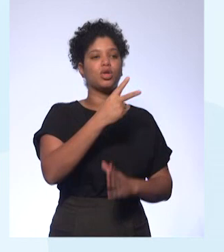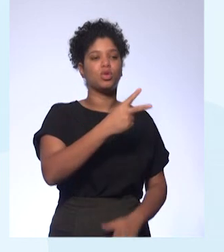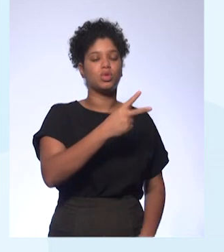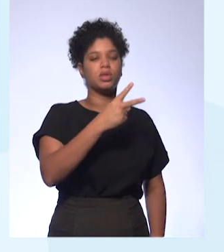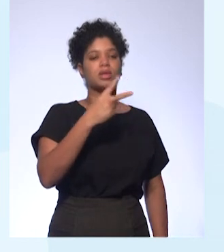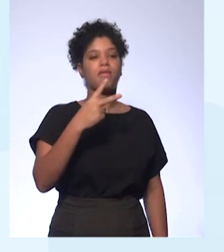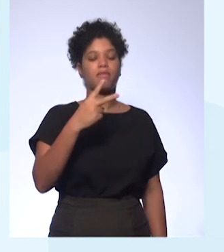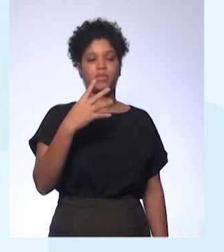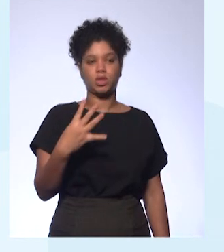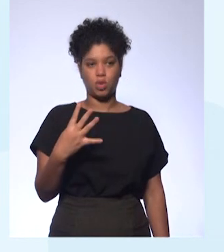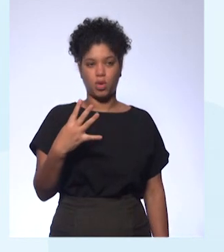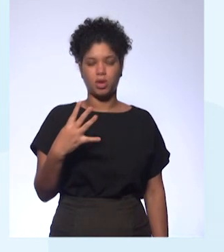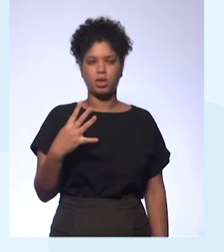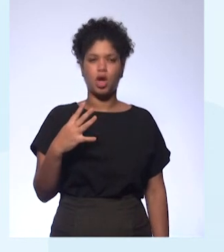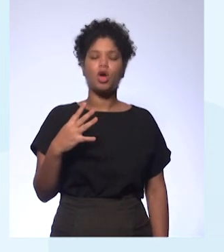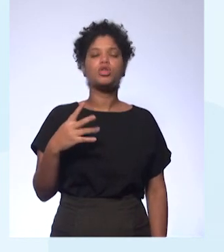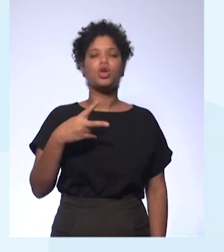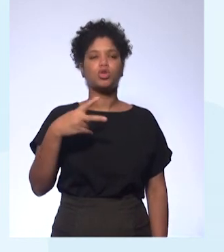224,